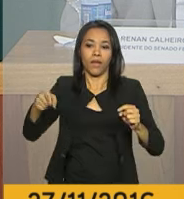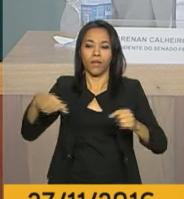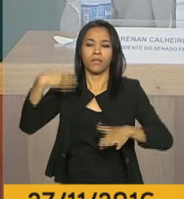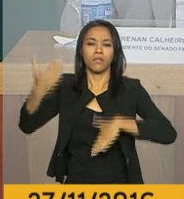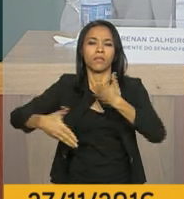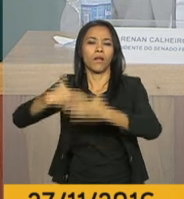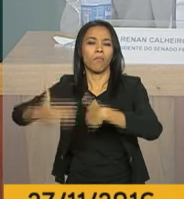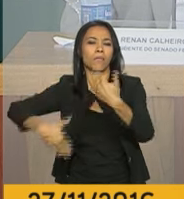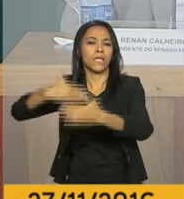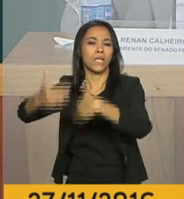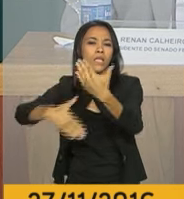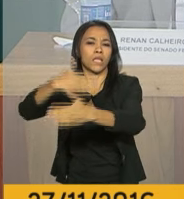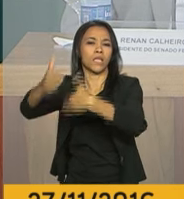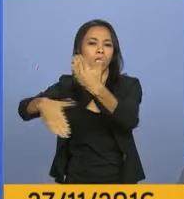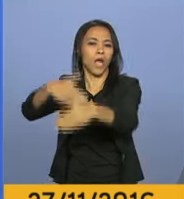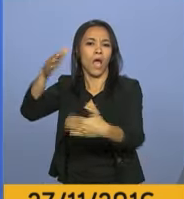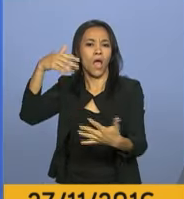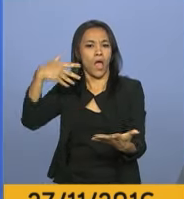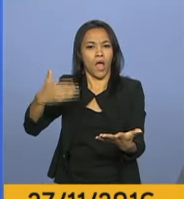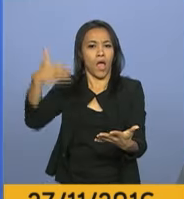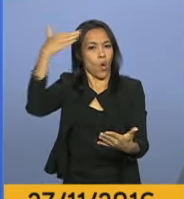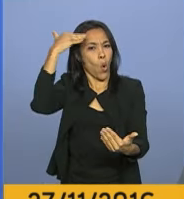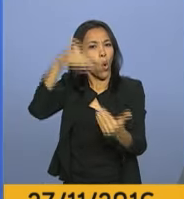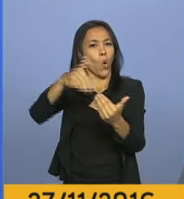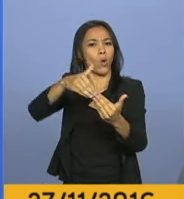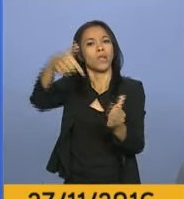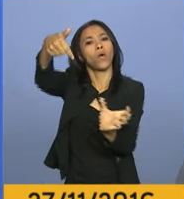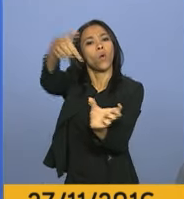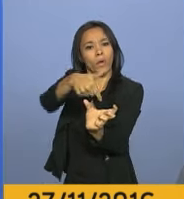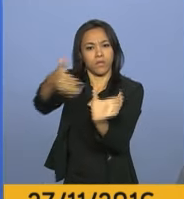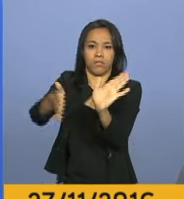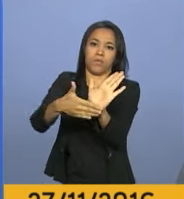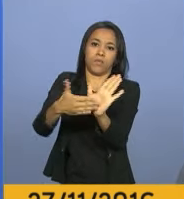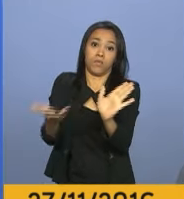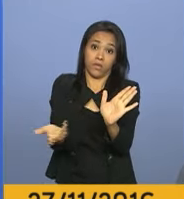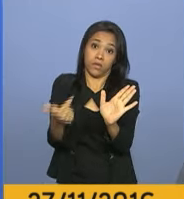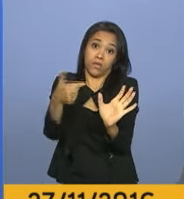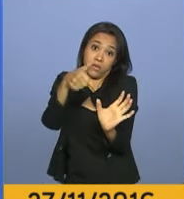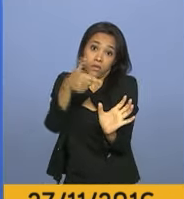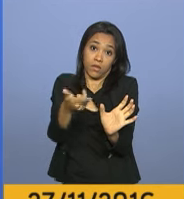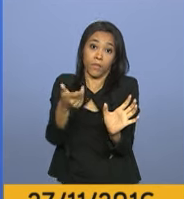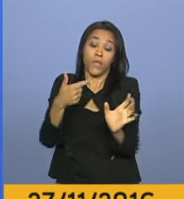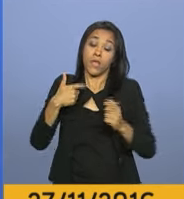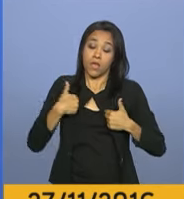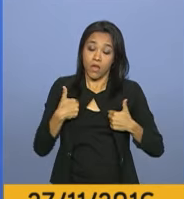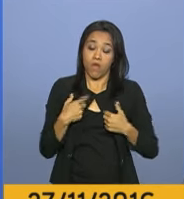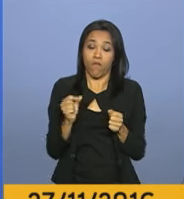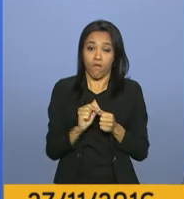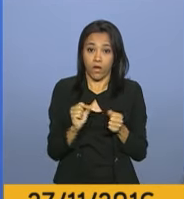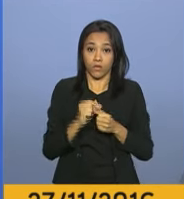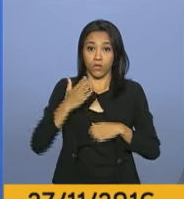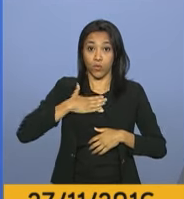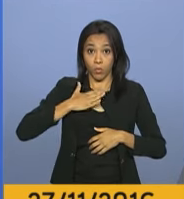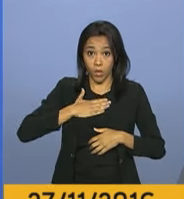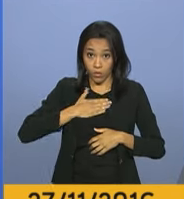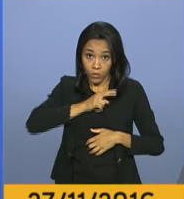tramitar esta matéria. Então, esta é uma comunicação que eu quero fazer. Naturalmente, faço em meu